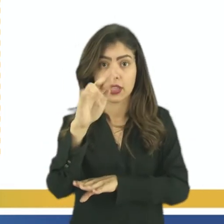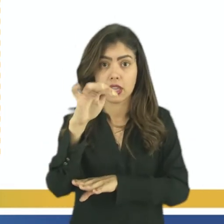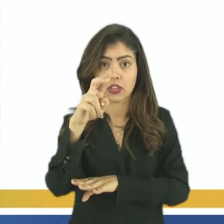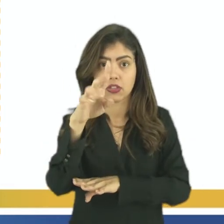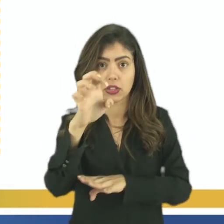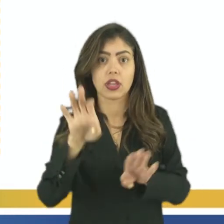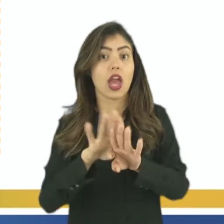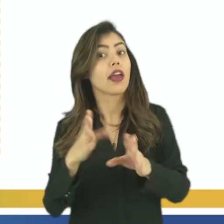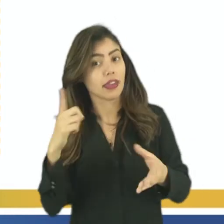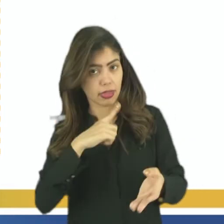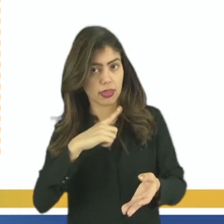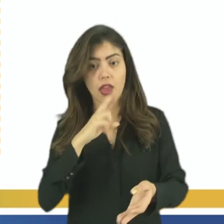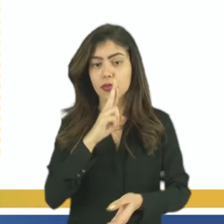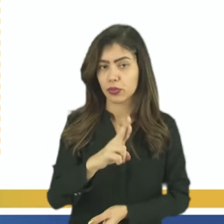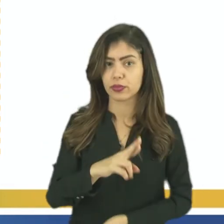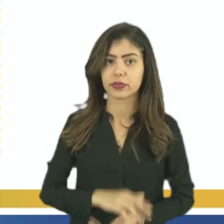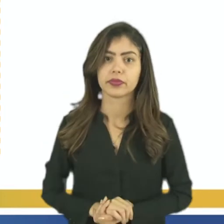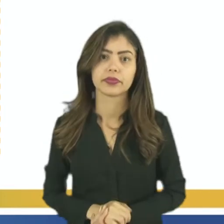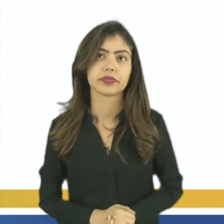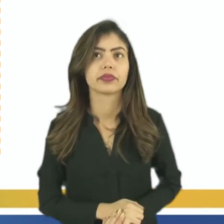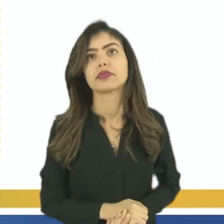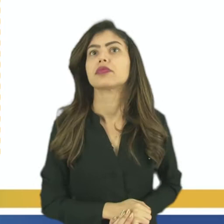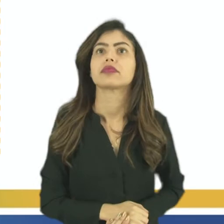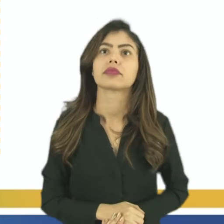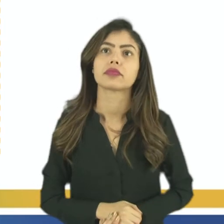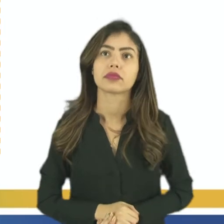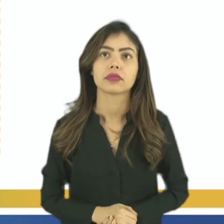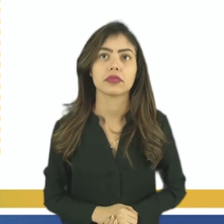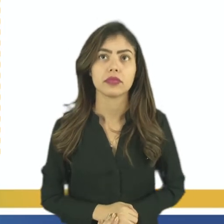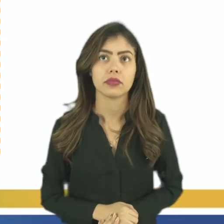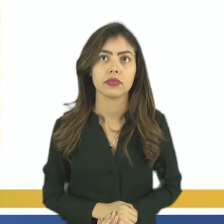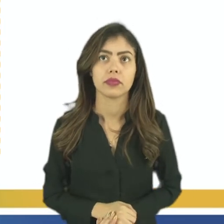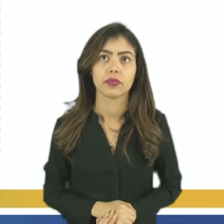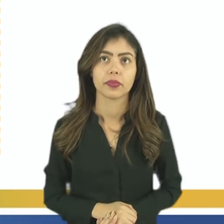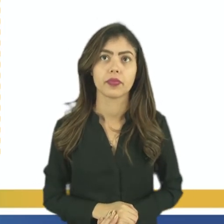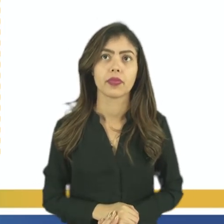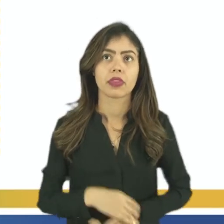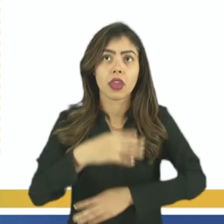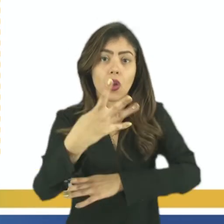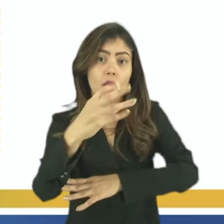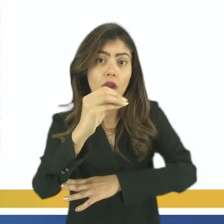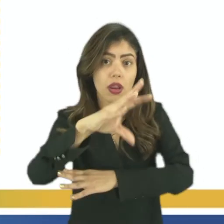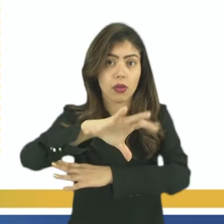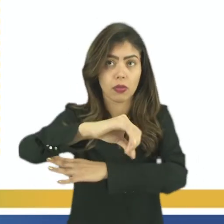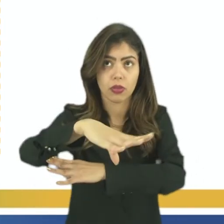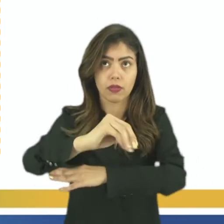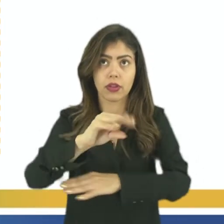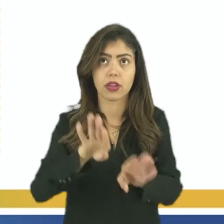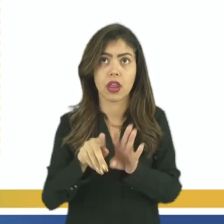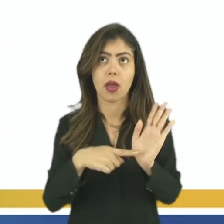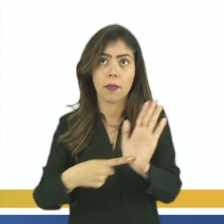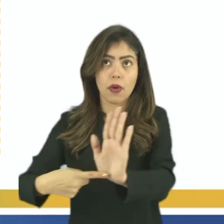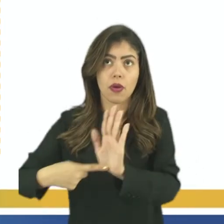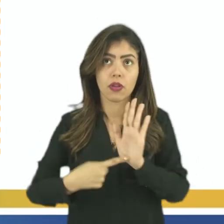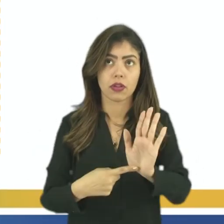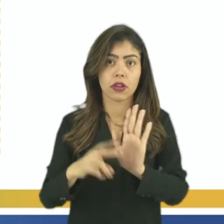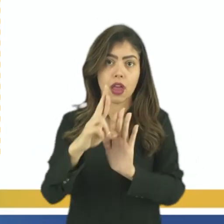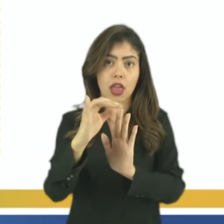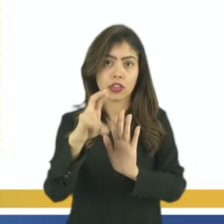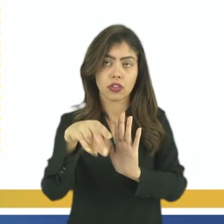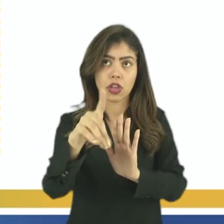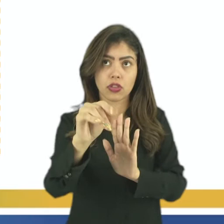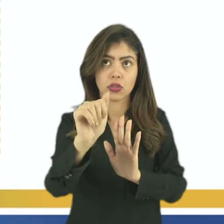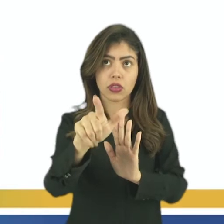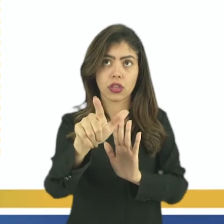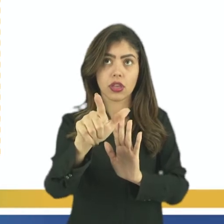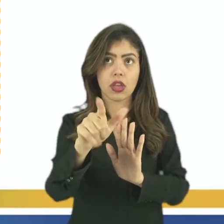certo mas vamos continuar com esse método bom então ó 40 sobre 90 que representa que é uma